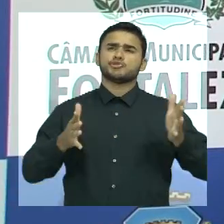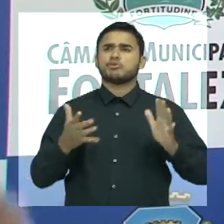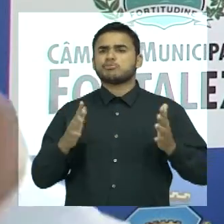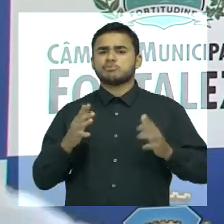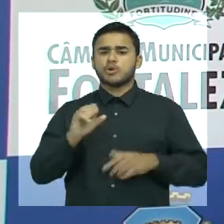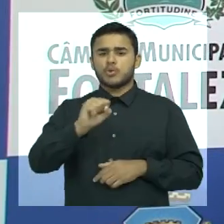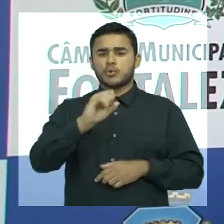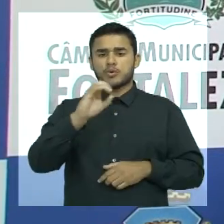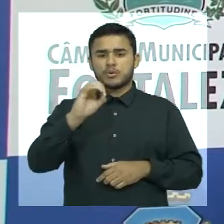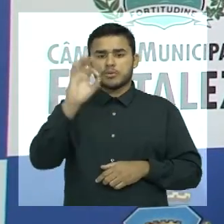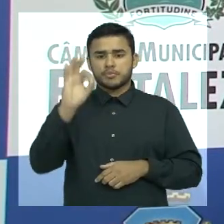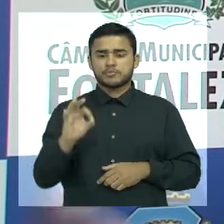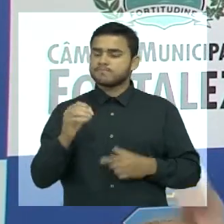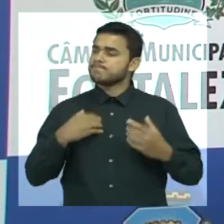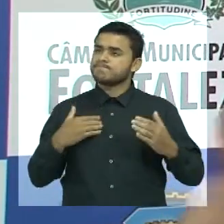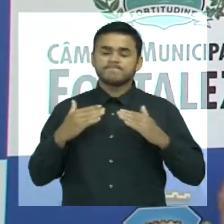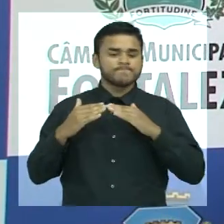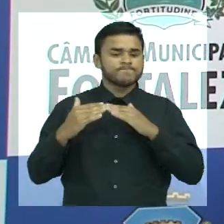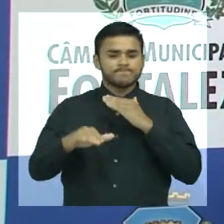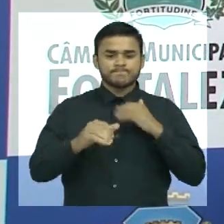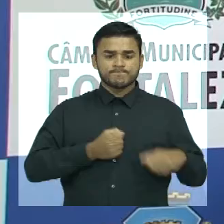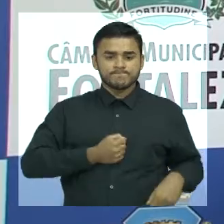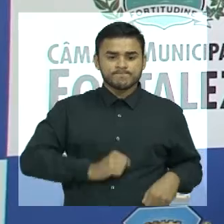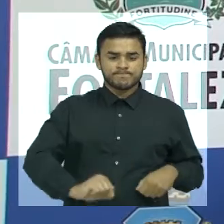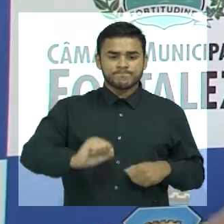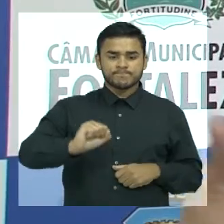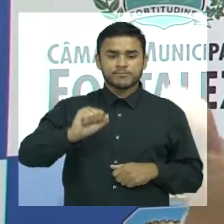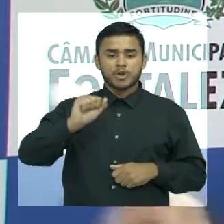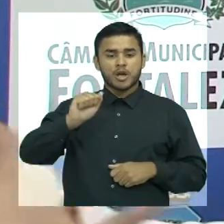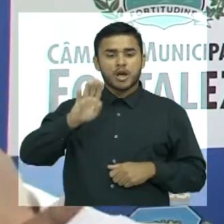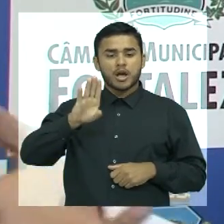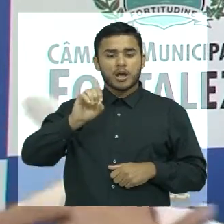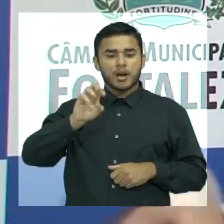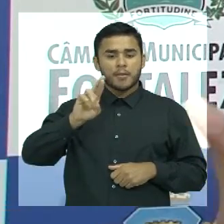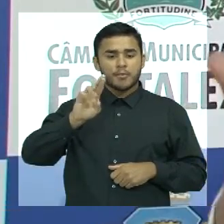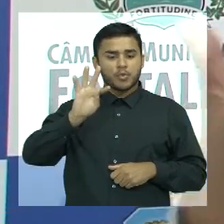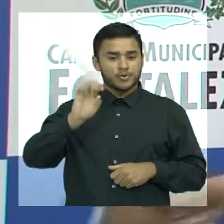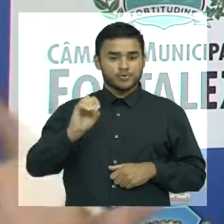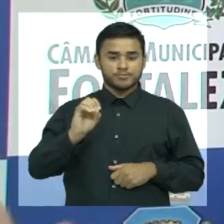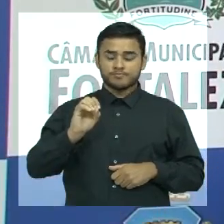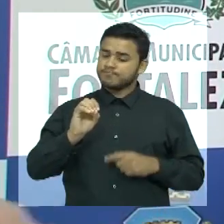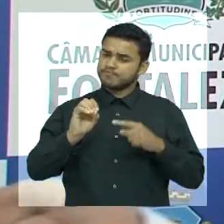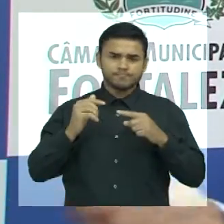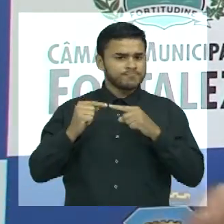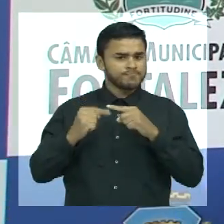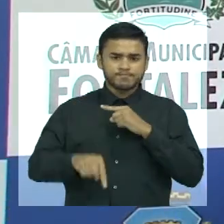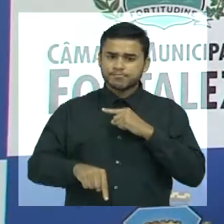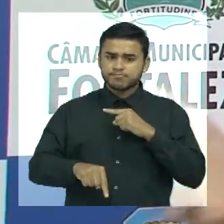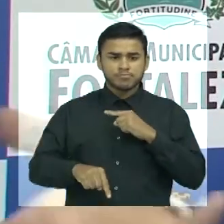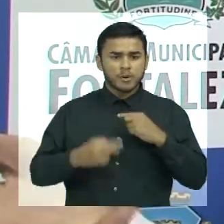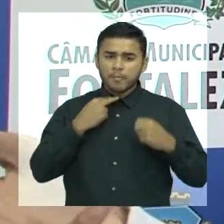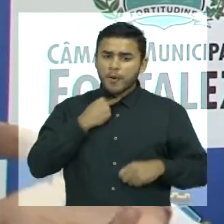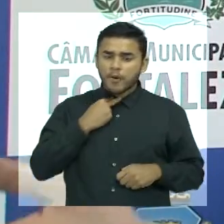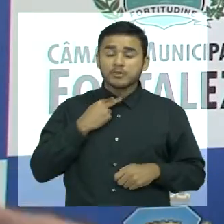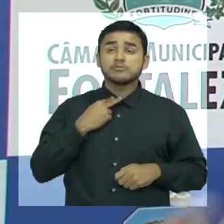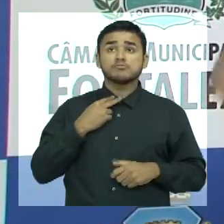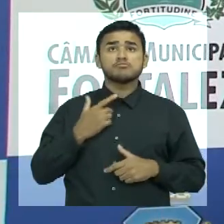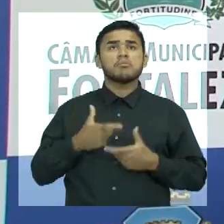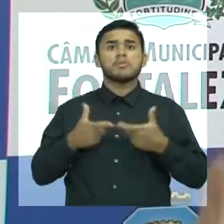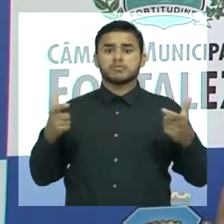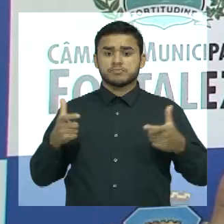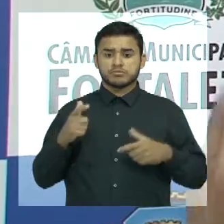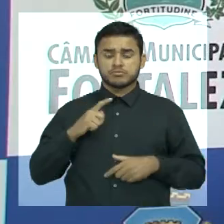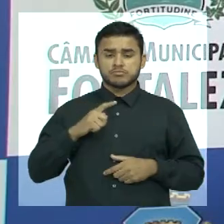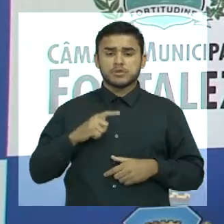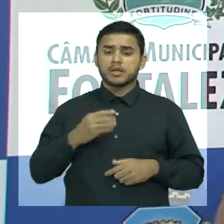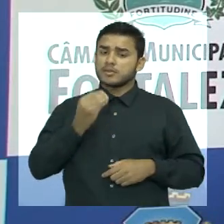é contrária ao aborto. Então, por que nós não estamos temperando a nossa cidade, a nossa legislação com